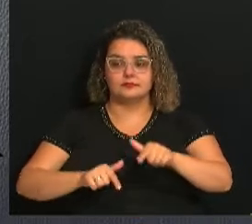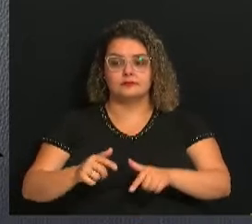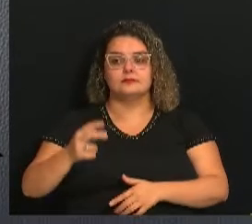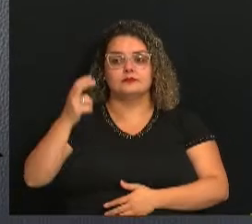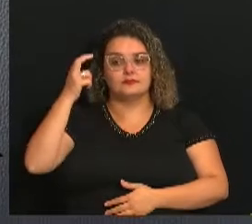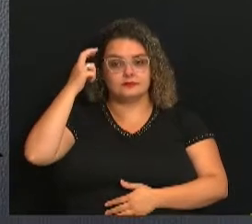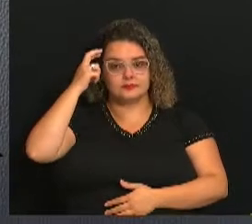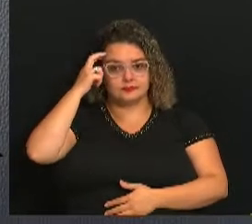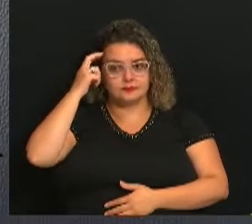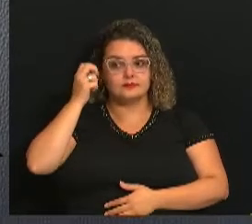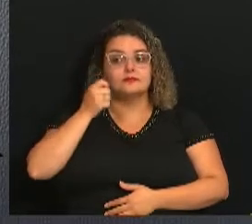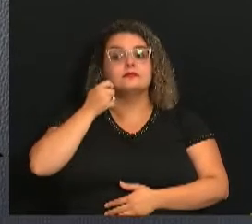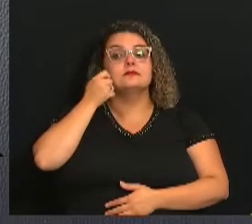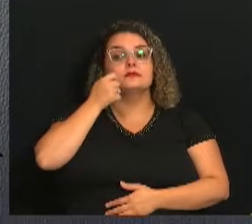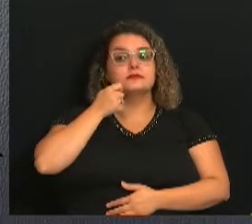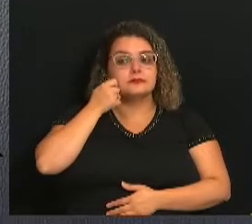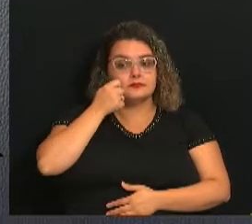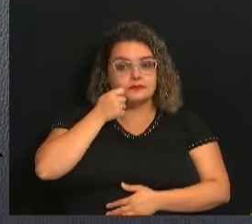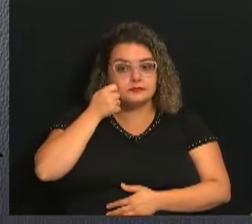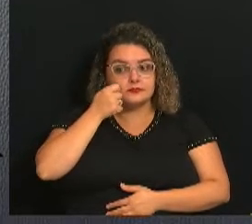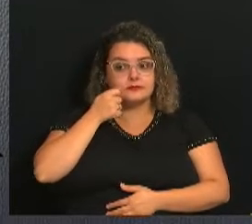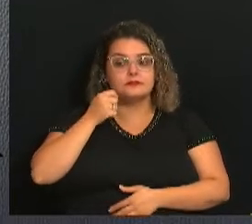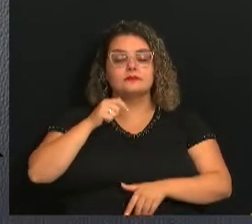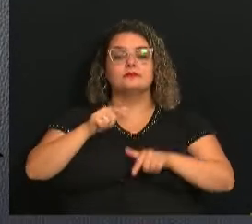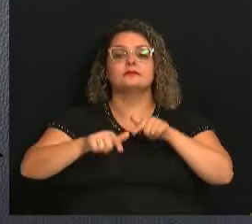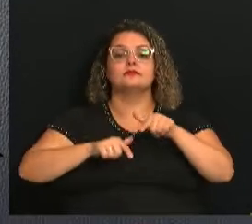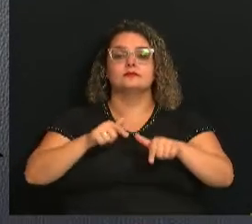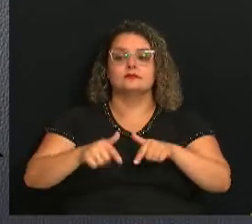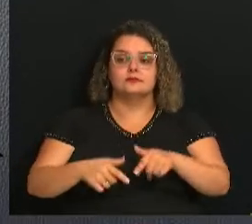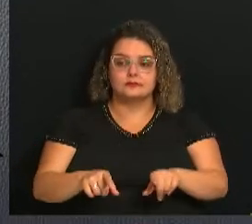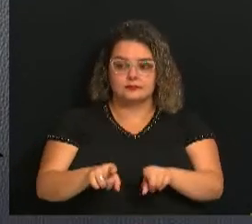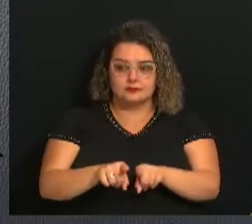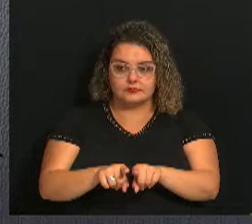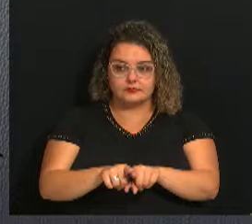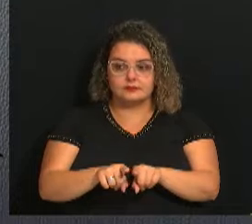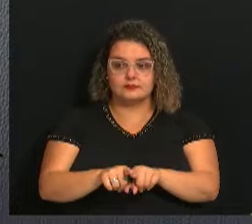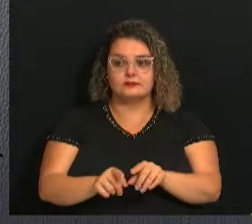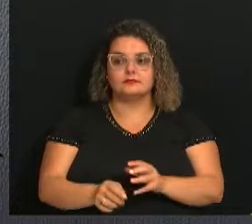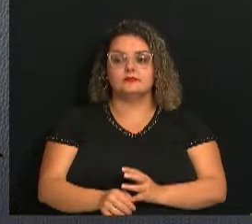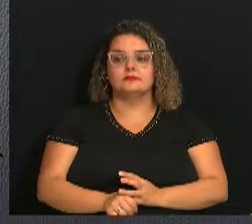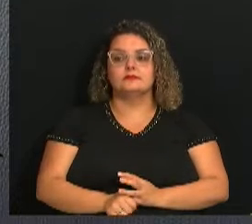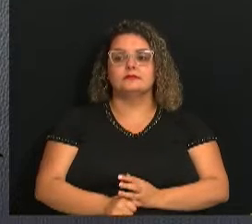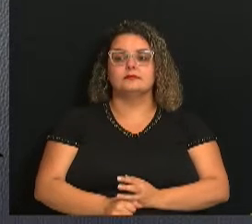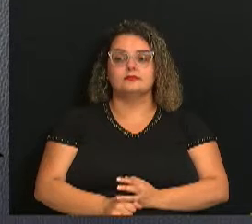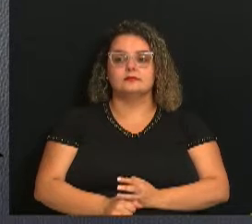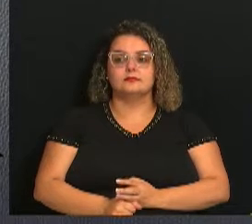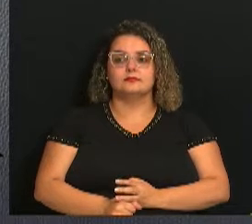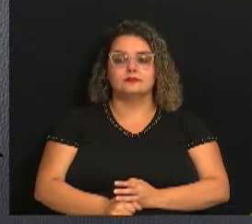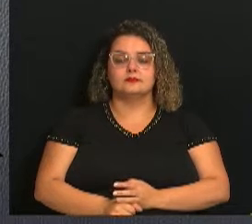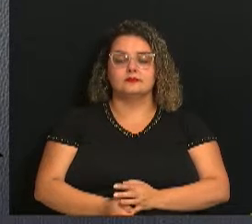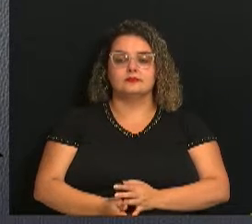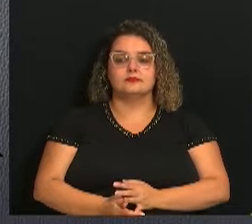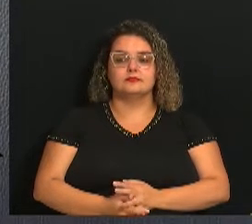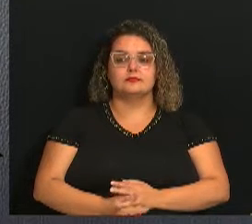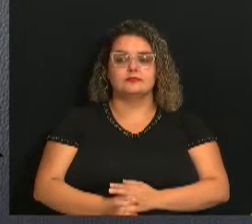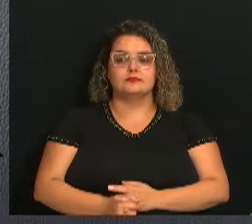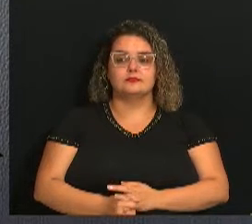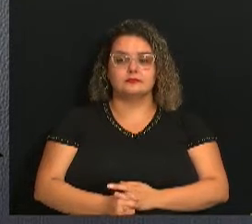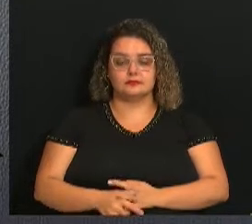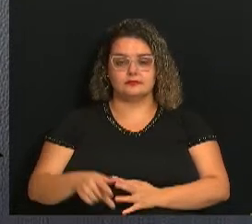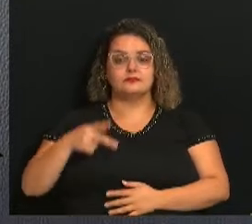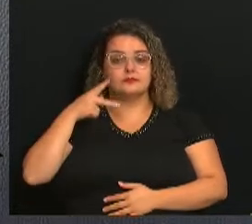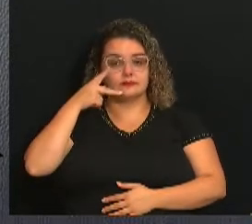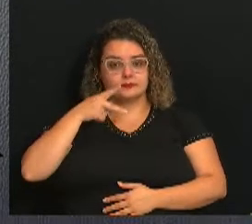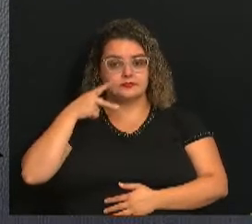os artistas são trabalhadores também e têm implementado políticas culturais